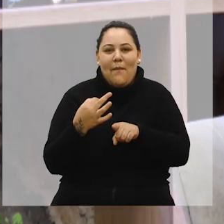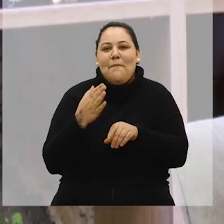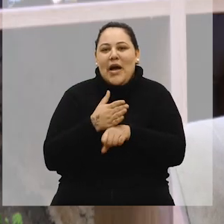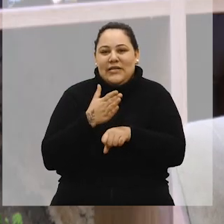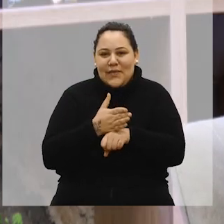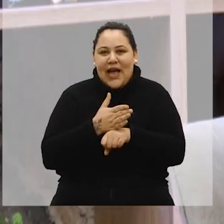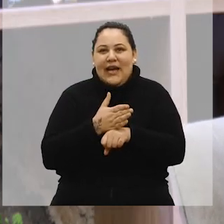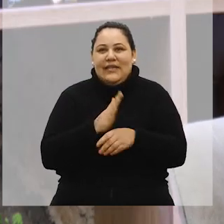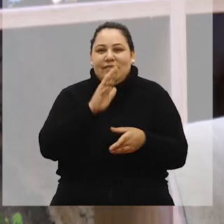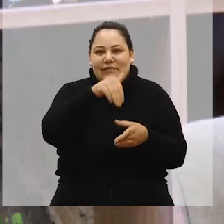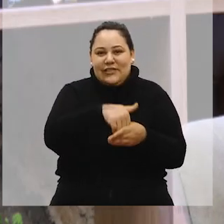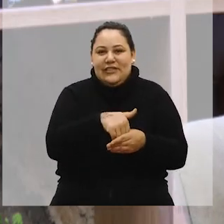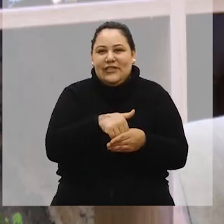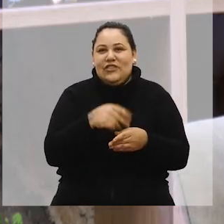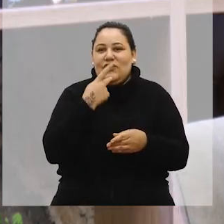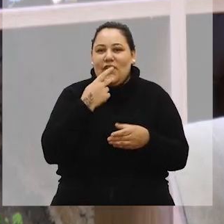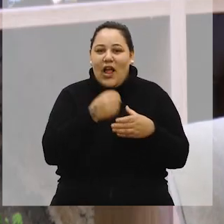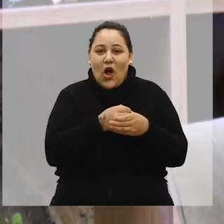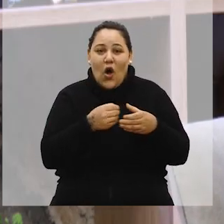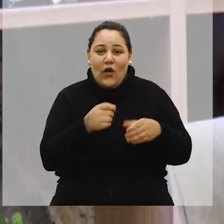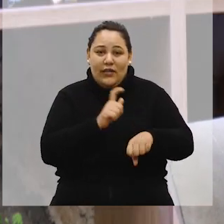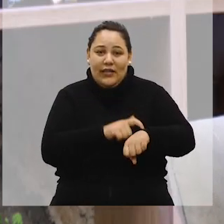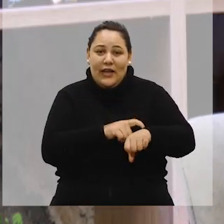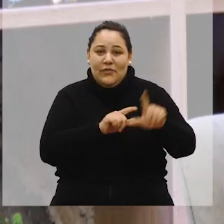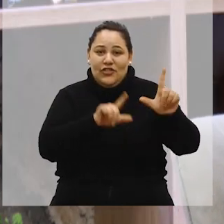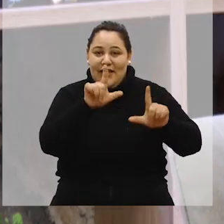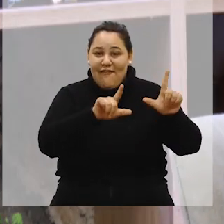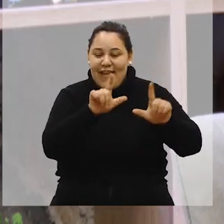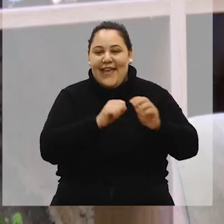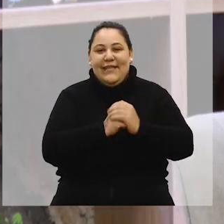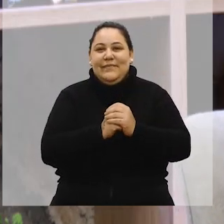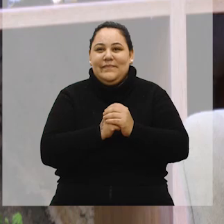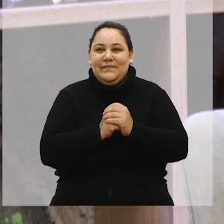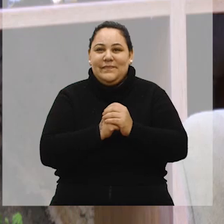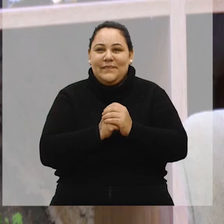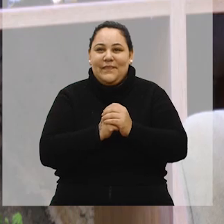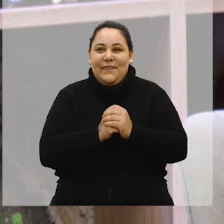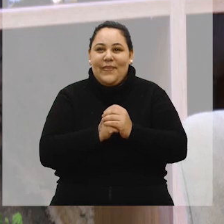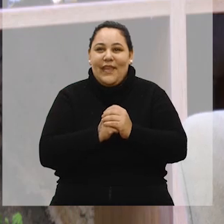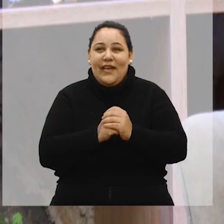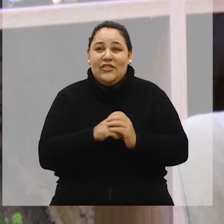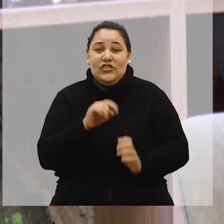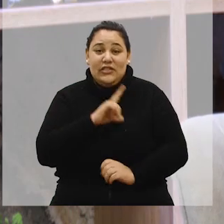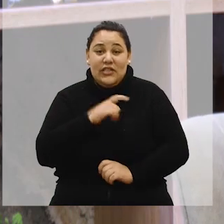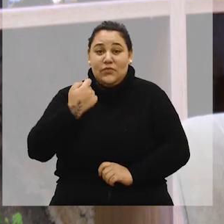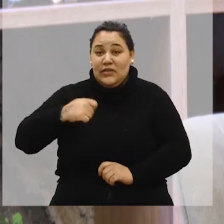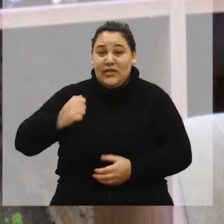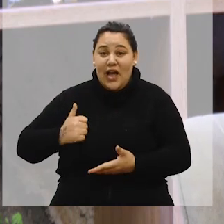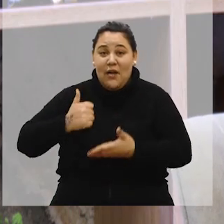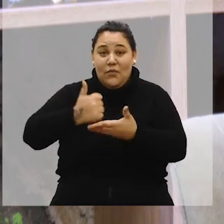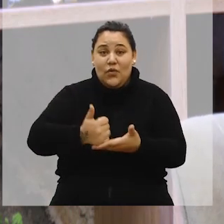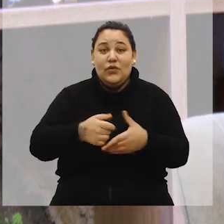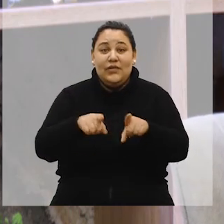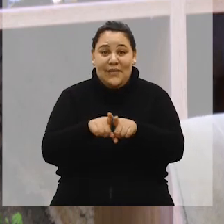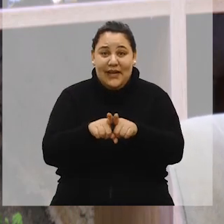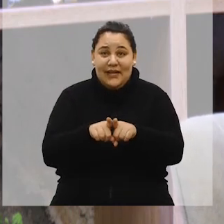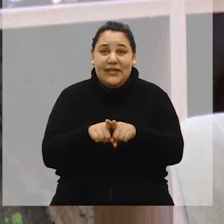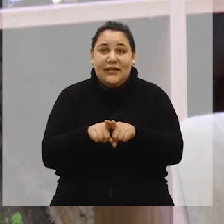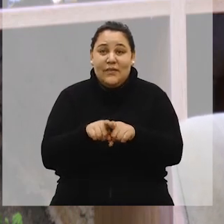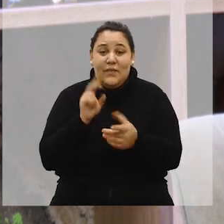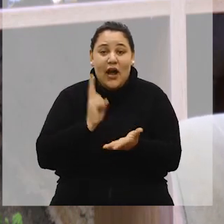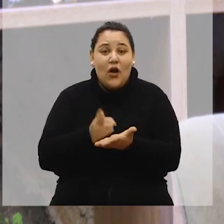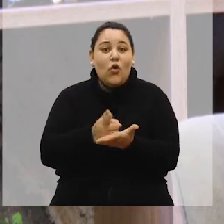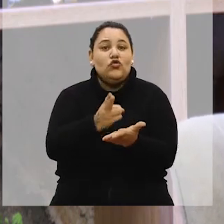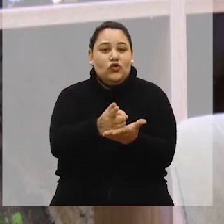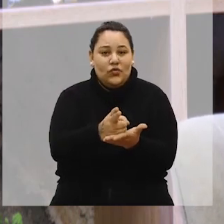também naquela cota de tempo de TV, na cota. Então, a gente tem uma que dá suporte para a sustentação dessa